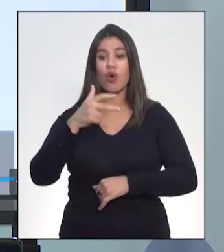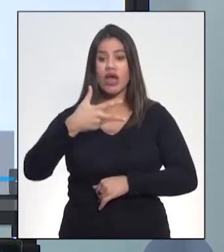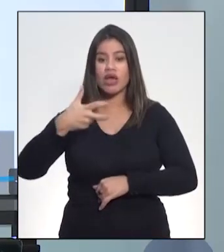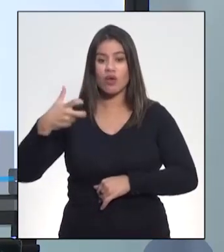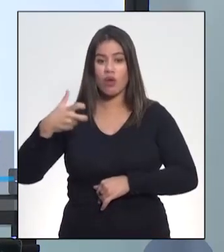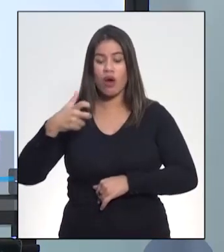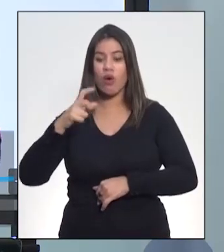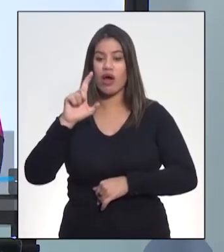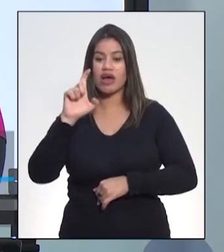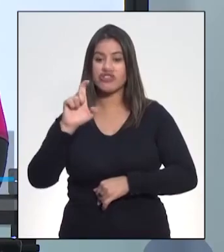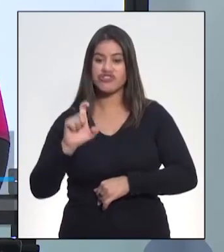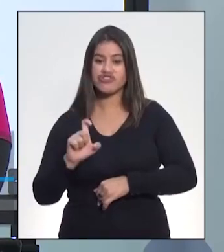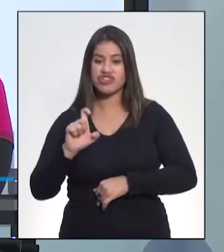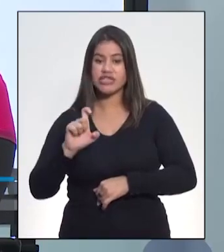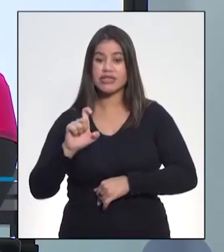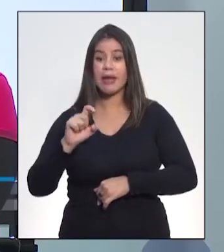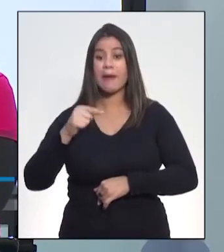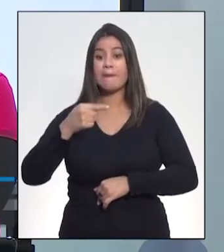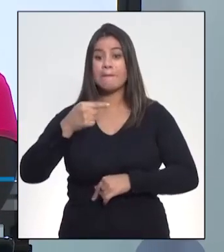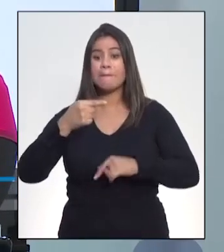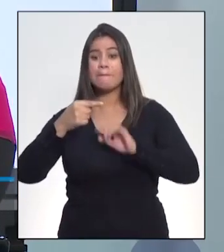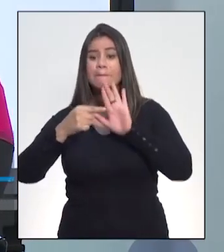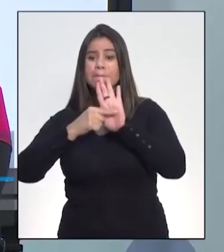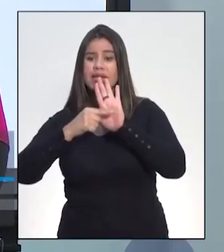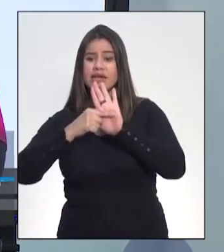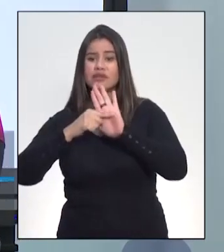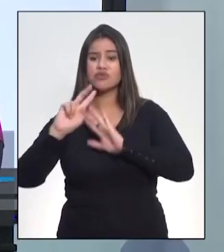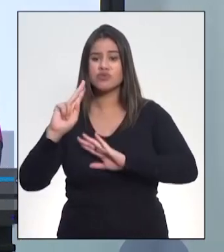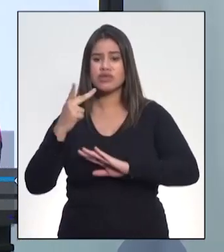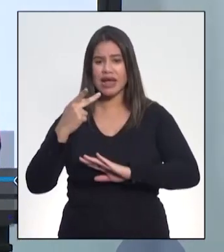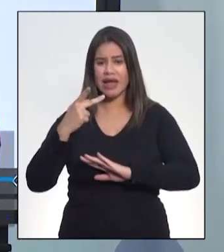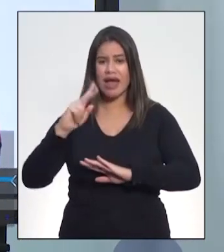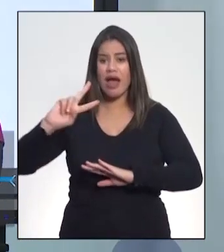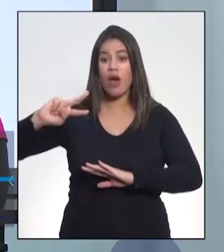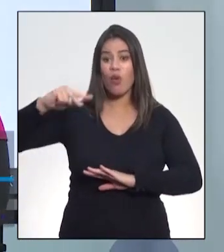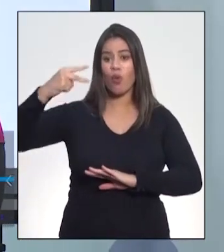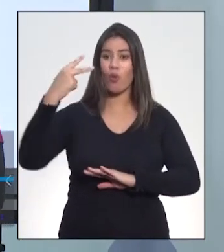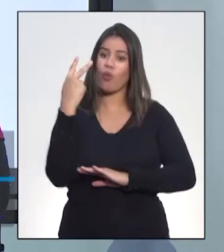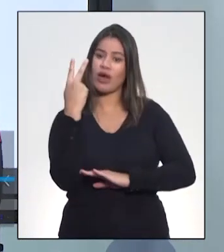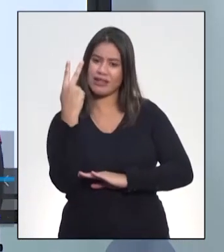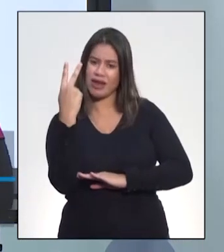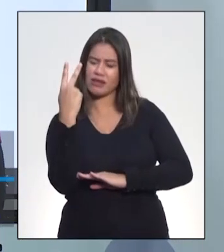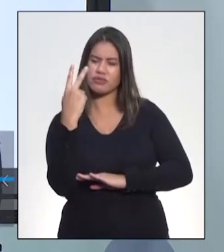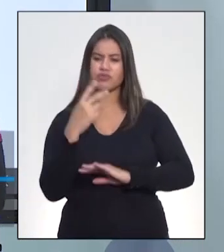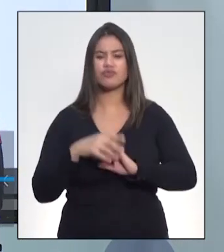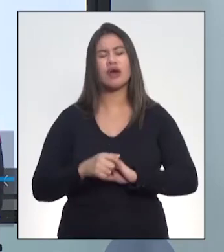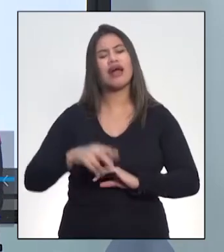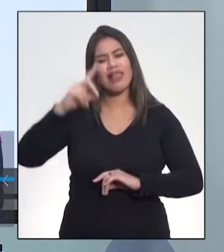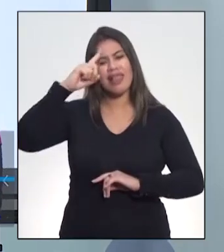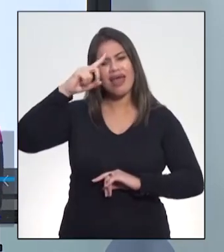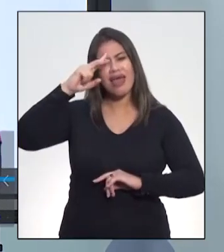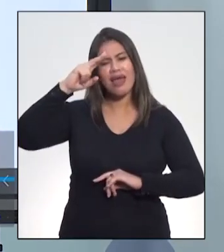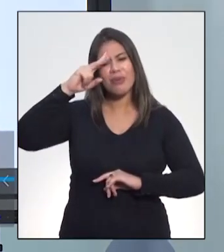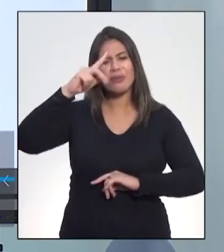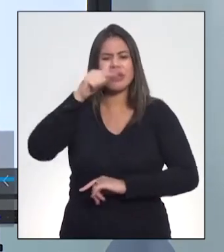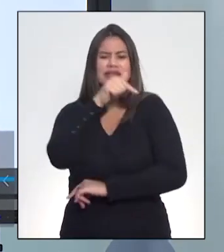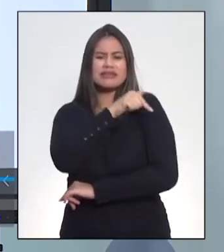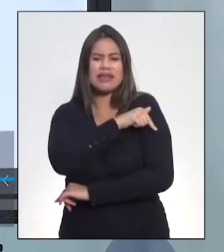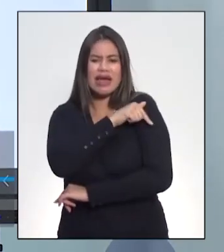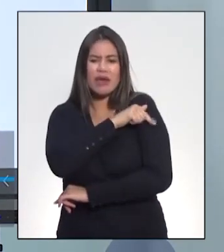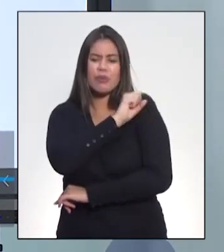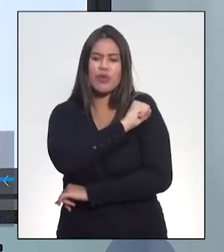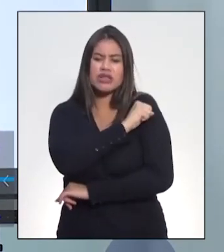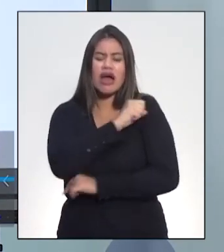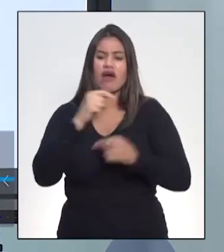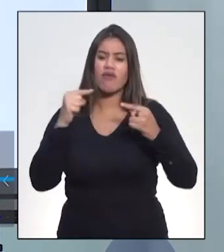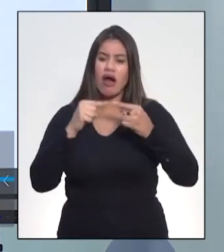h ao quadrado. Se você lembrar lá do seu 7º, 8º ano, isso é aquela parte do produto notável, sim? Então, x menos